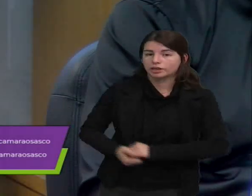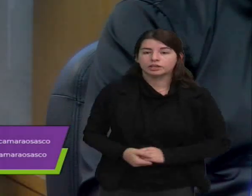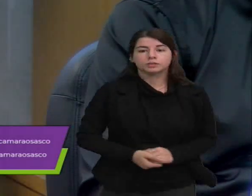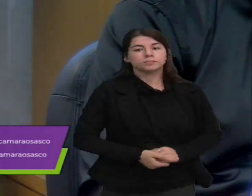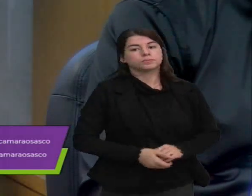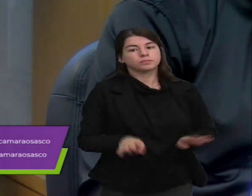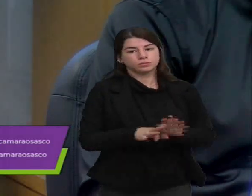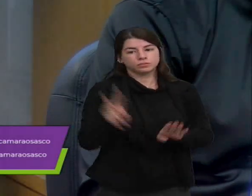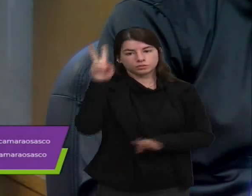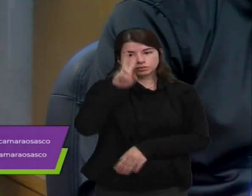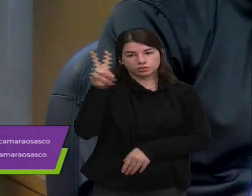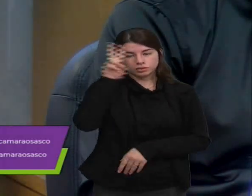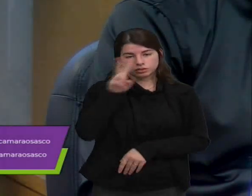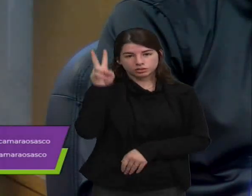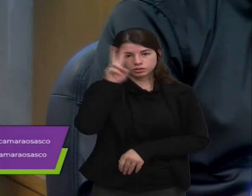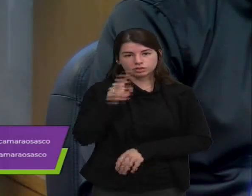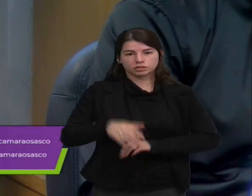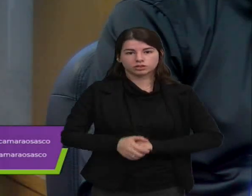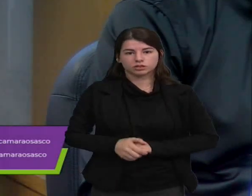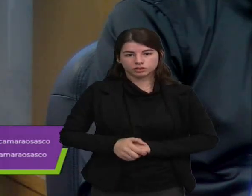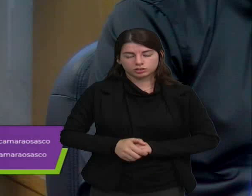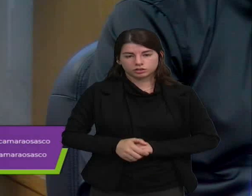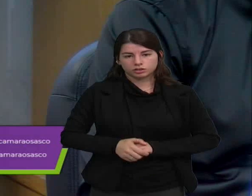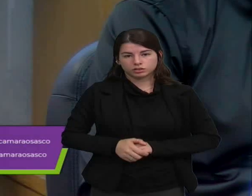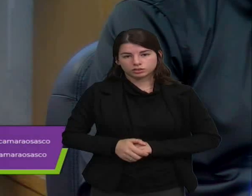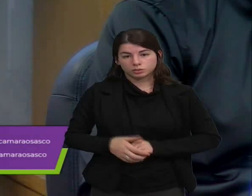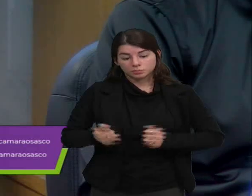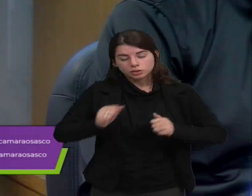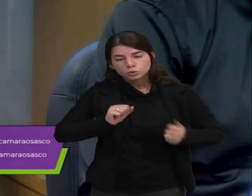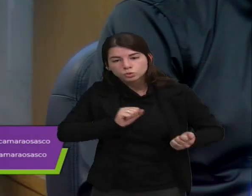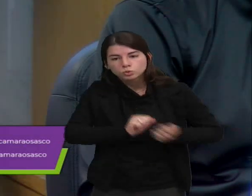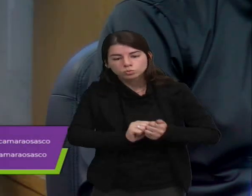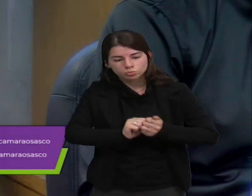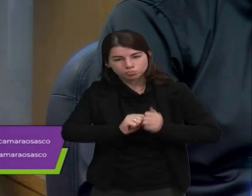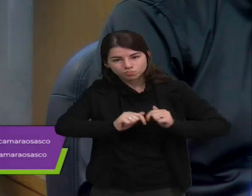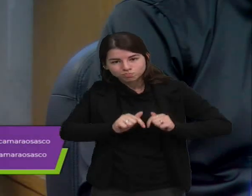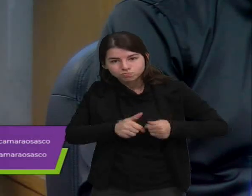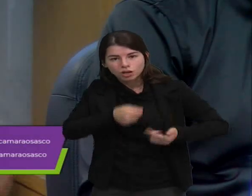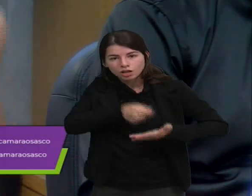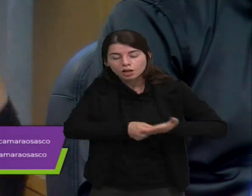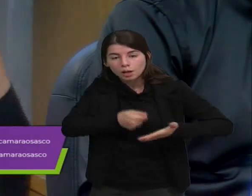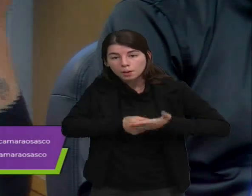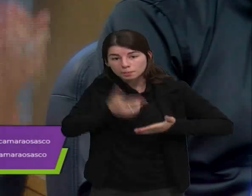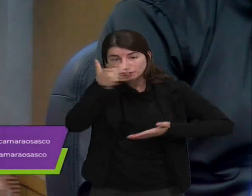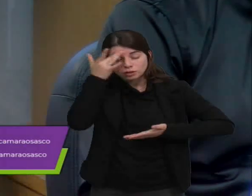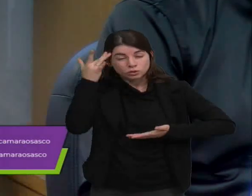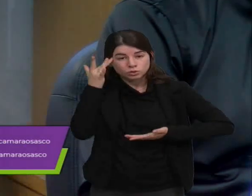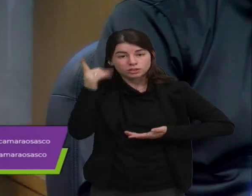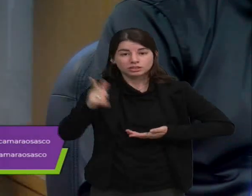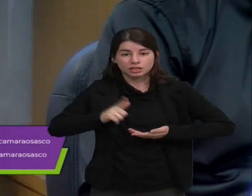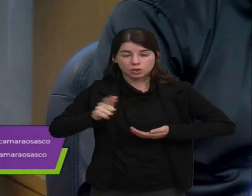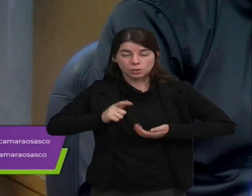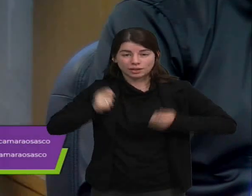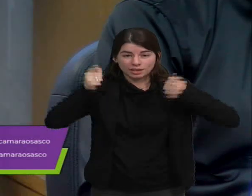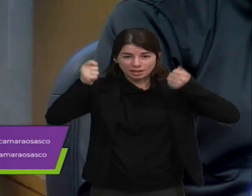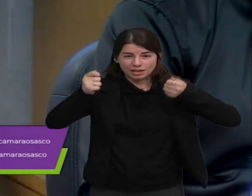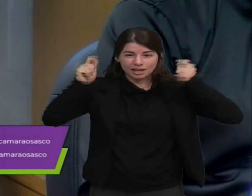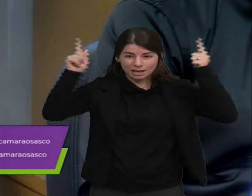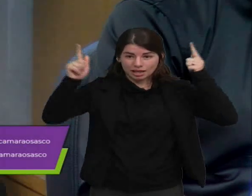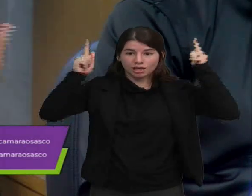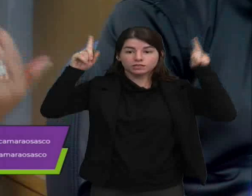lembrar de se somar à luta dos trabalhadores que estarão em greve que estarão se reunindo no dia 3